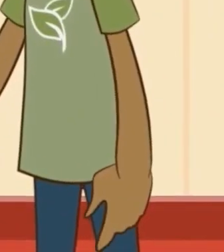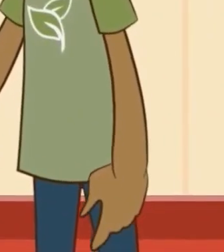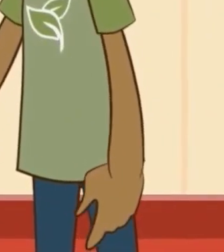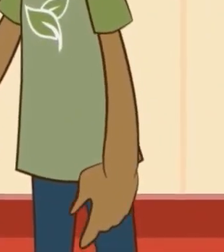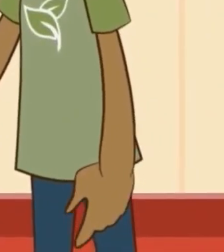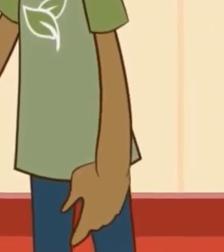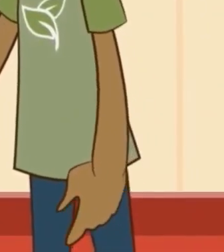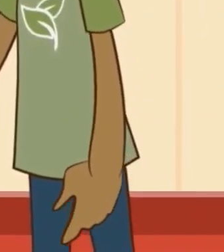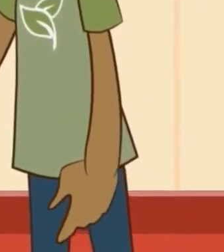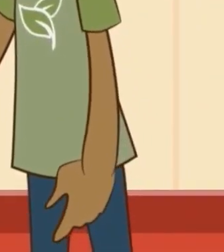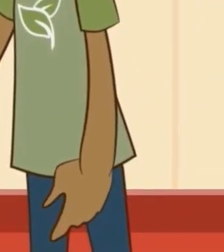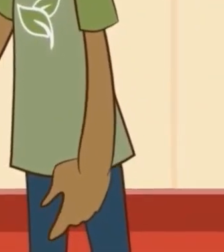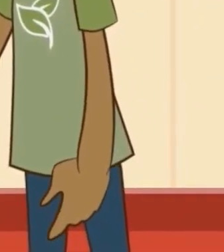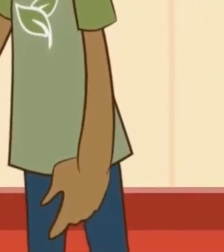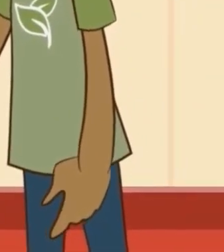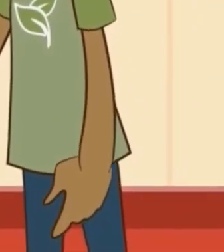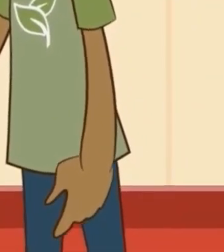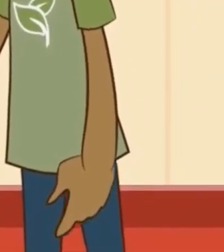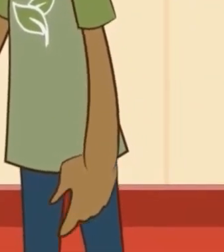He.